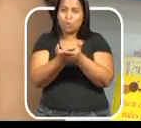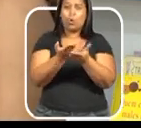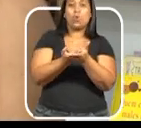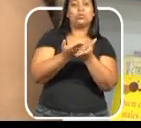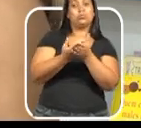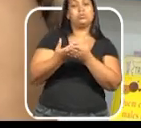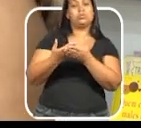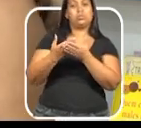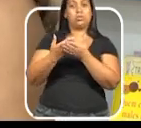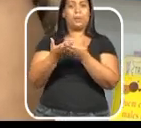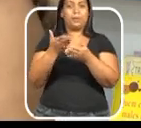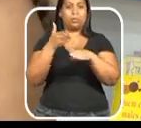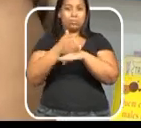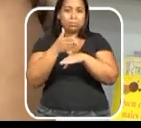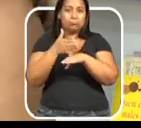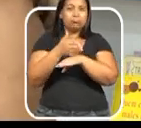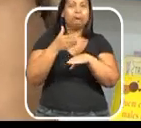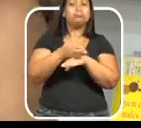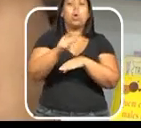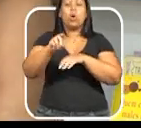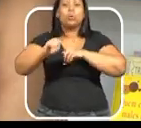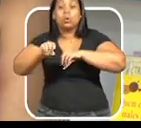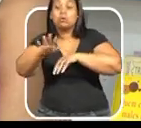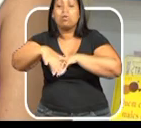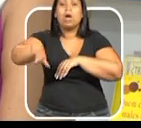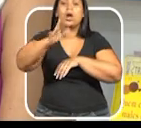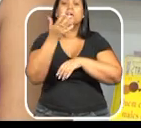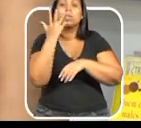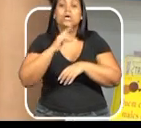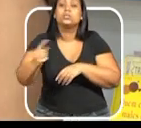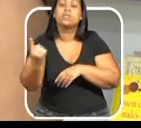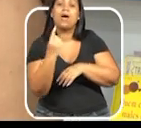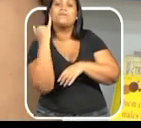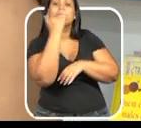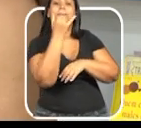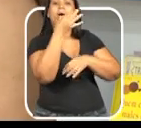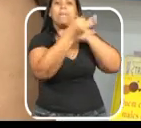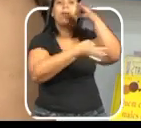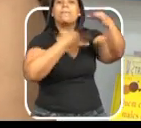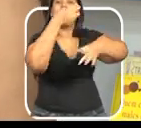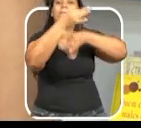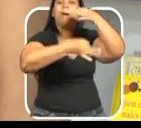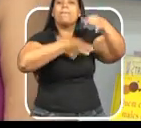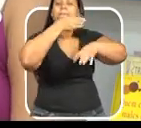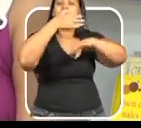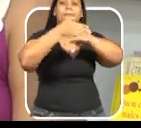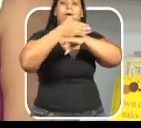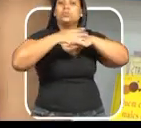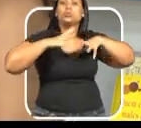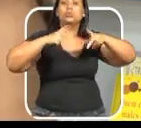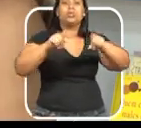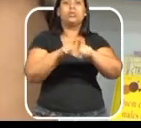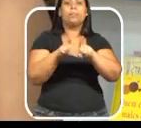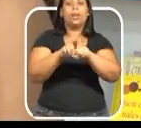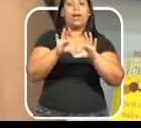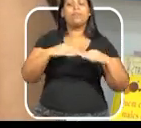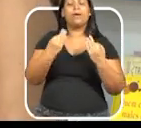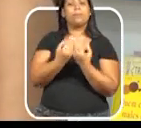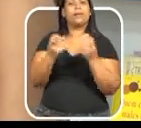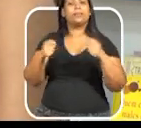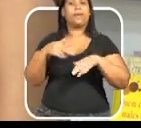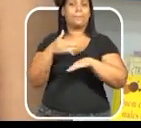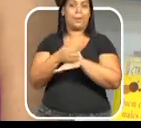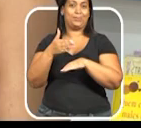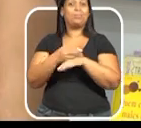isso, é uma educação participativa, uma educação onde a criança tem voz, onde a criança participa daquilo tudo, onde a família pode